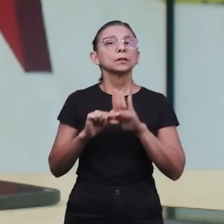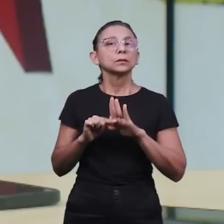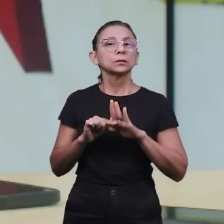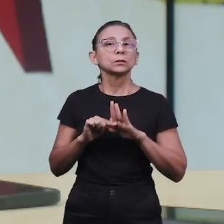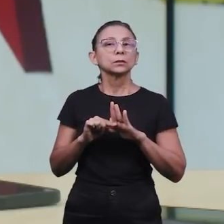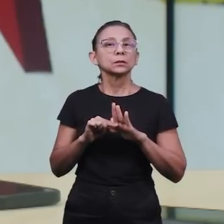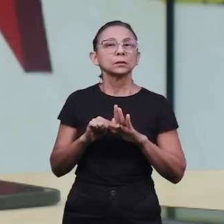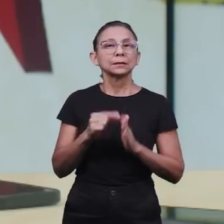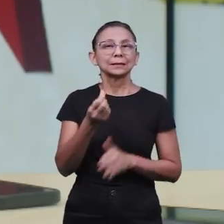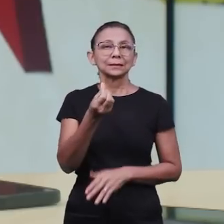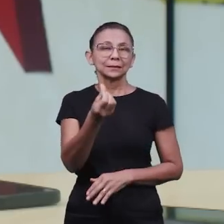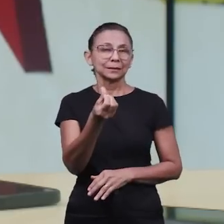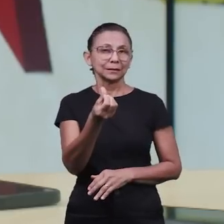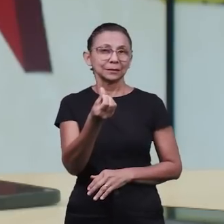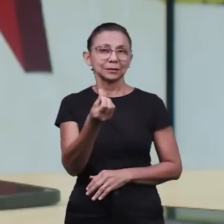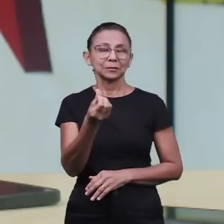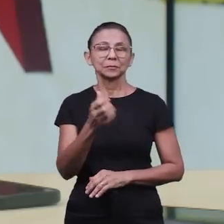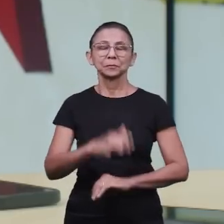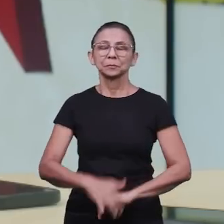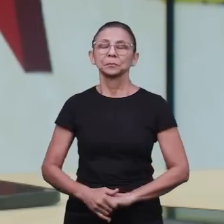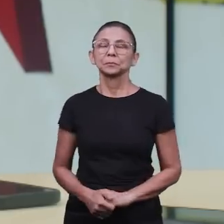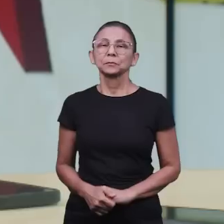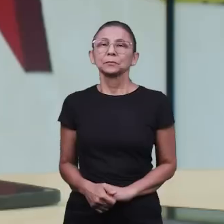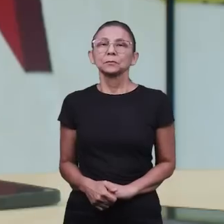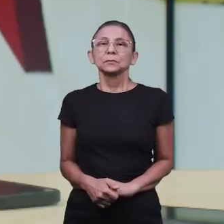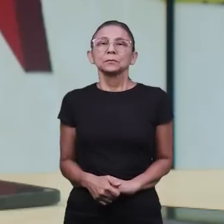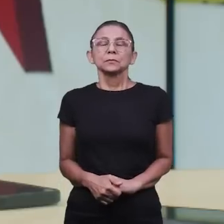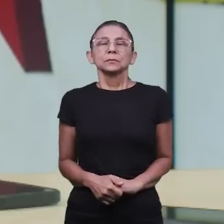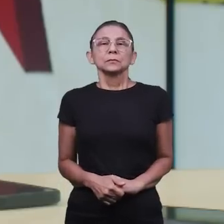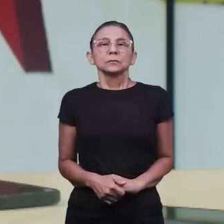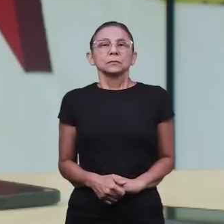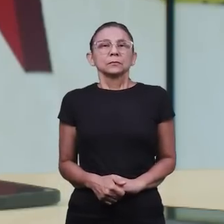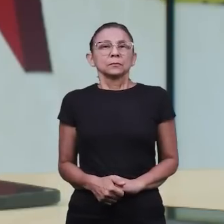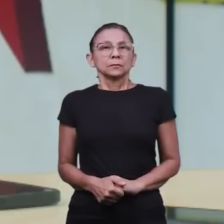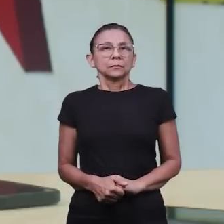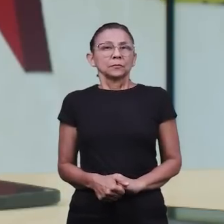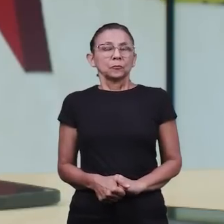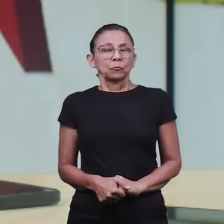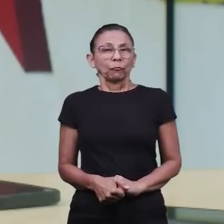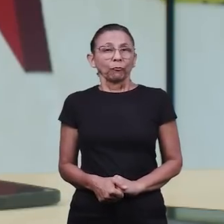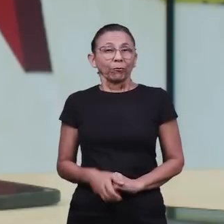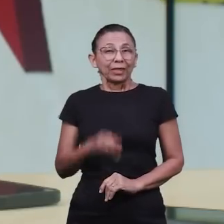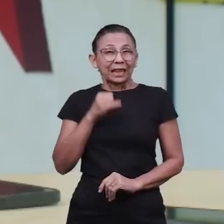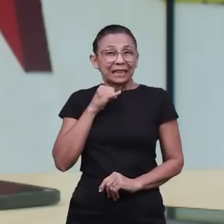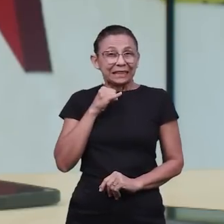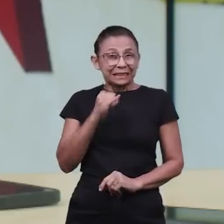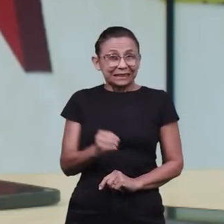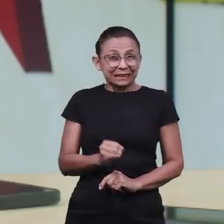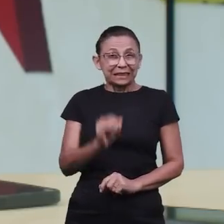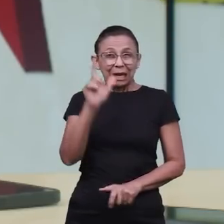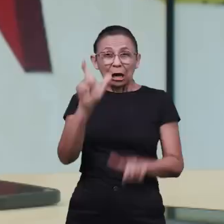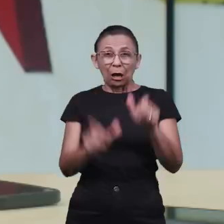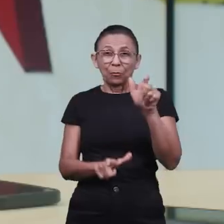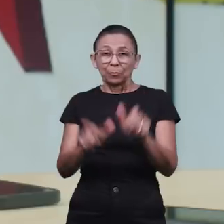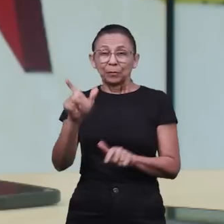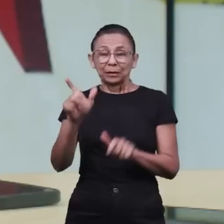é o verso de número 6, que diz assim: E qualquer que se não prostrar e